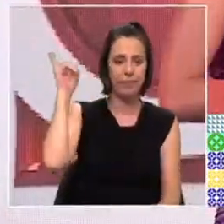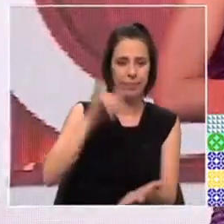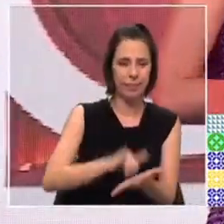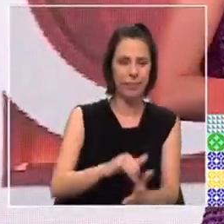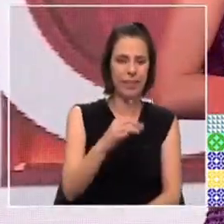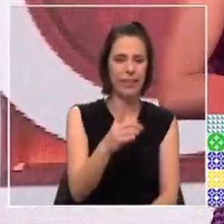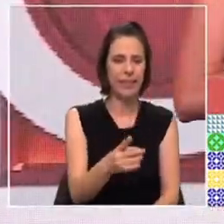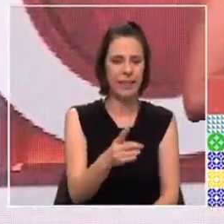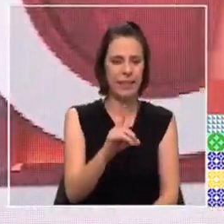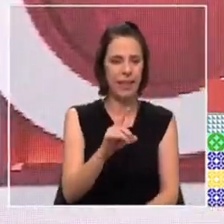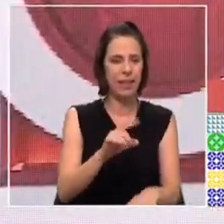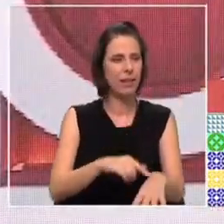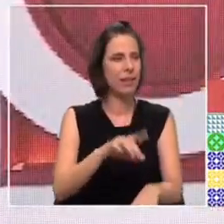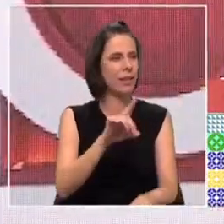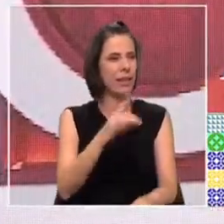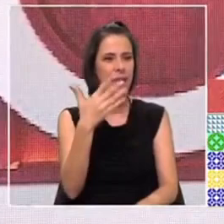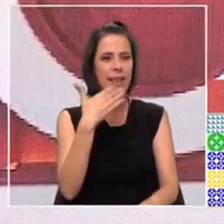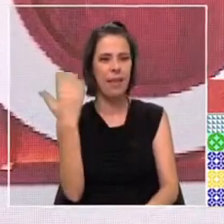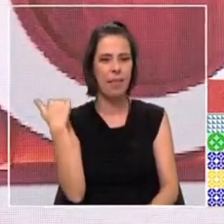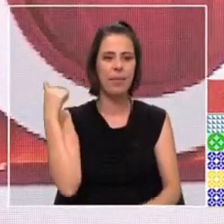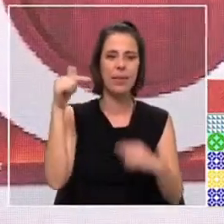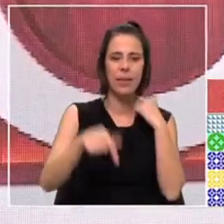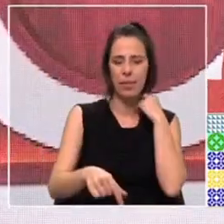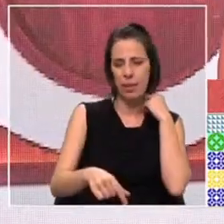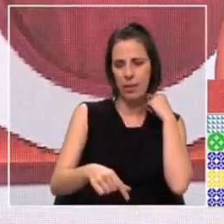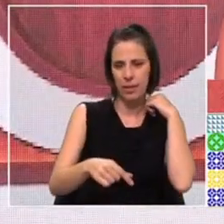cheio 6:05 da manhã